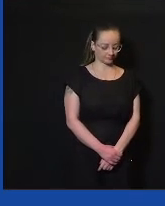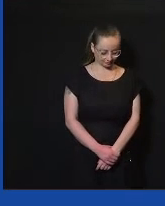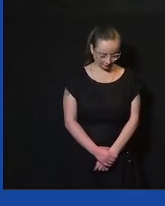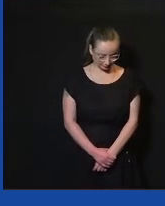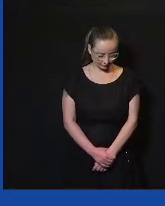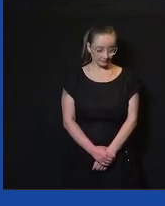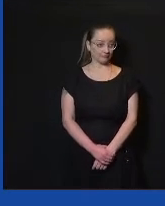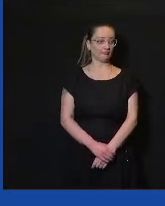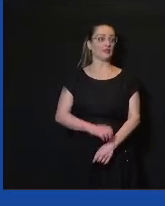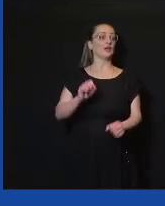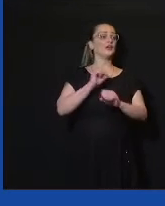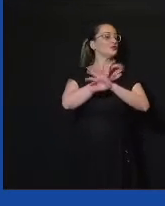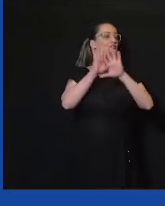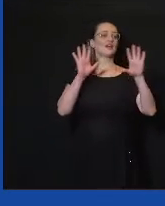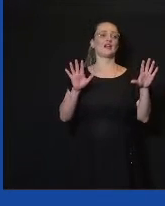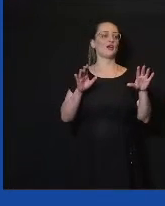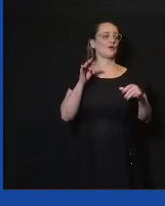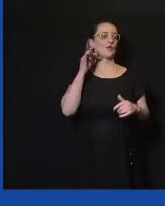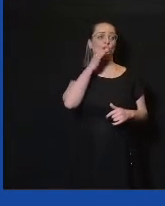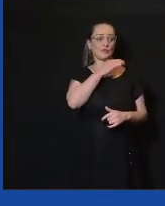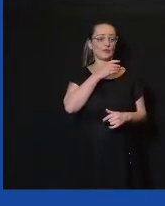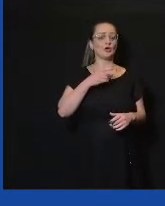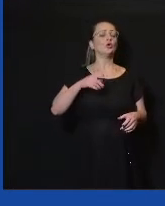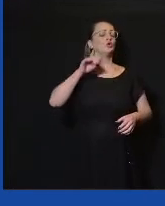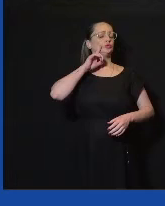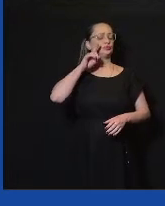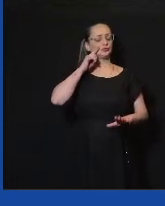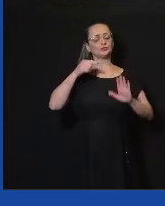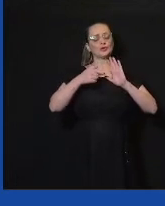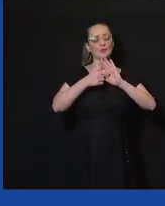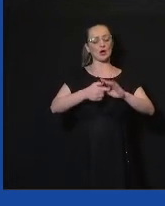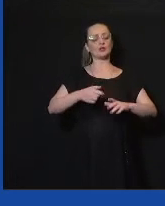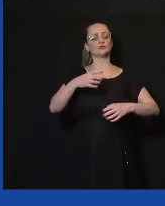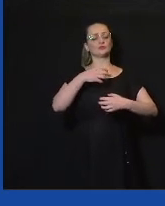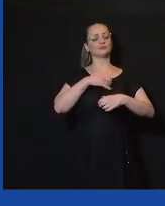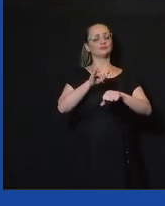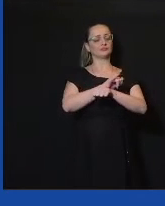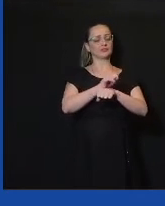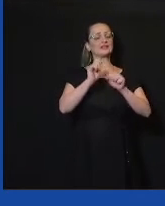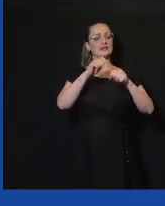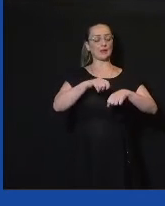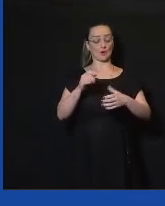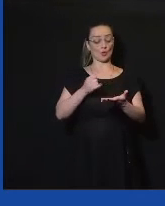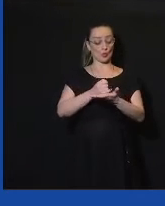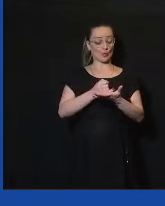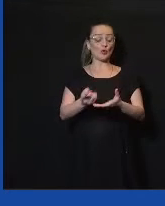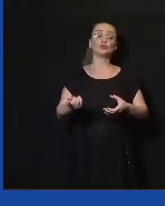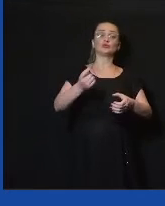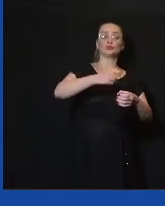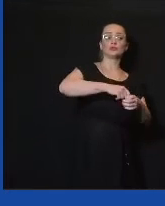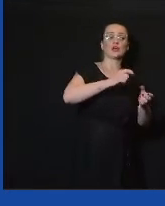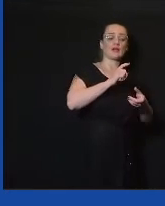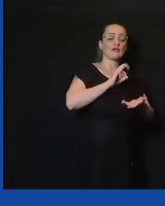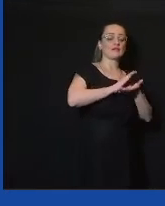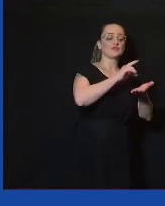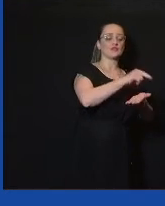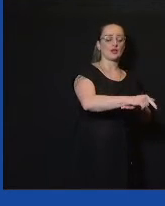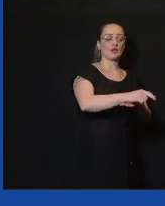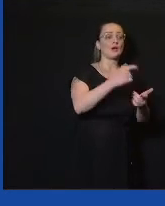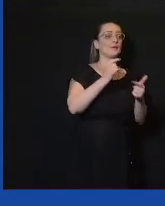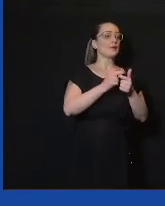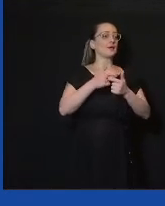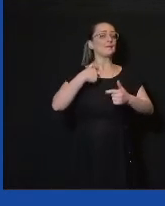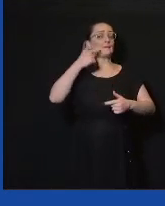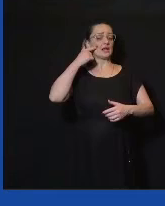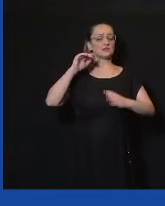mostra maneiras de que dá para se investir e retornar, como o Zezé falou, esse imposto. Por que que o imposto, as pessoas têm o péssimo hábito de achar que quem está na